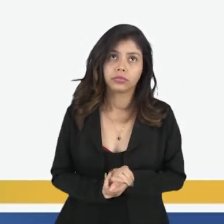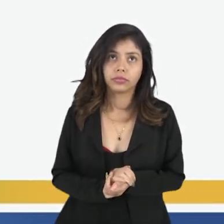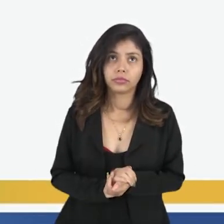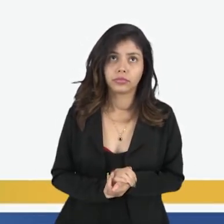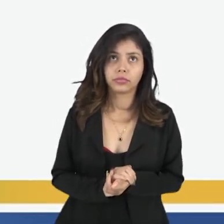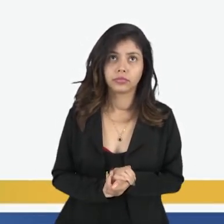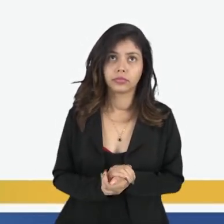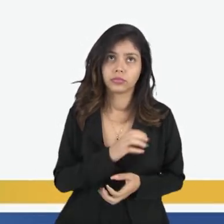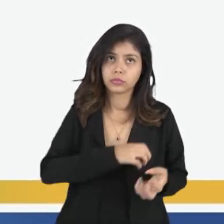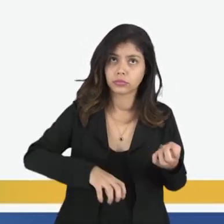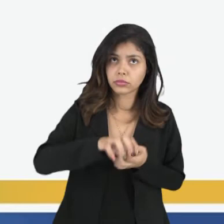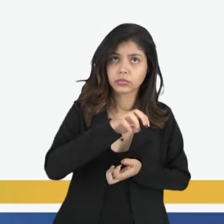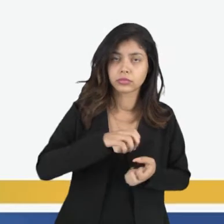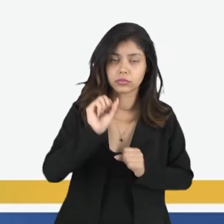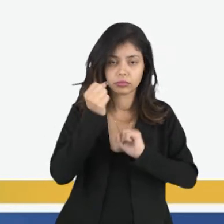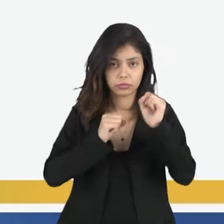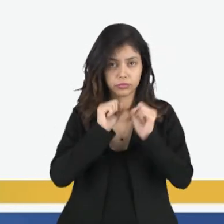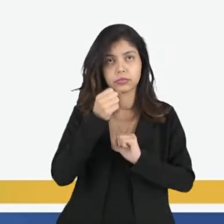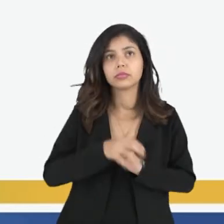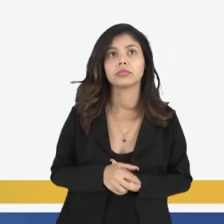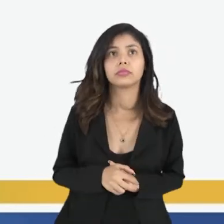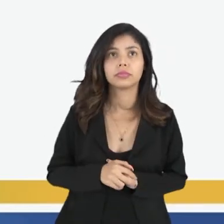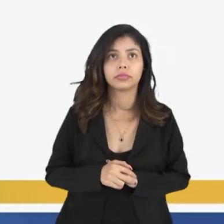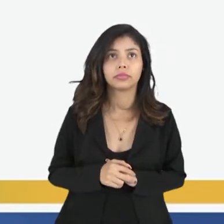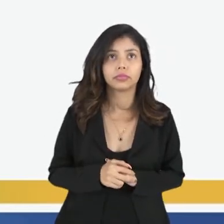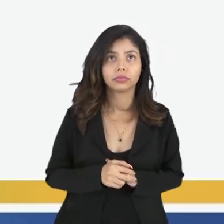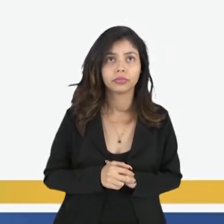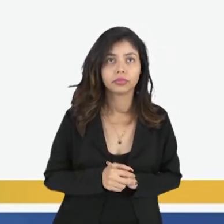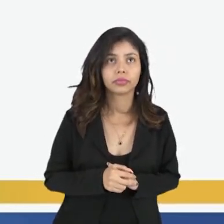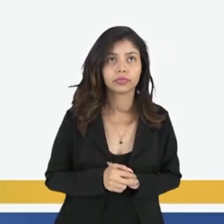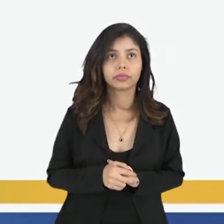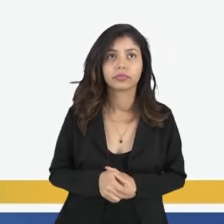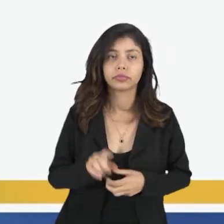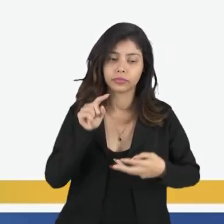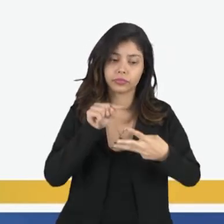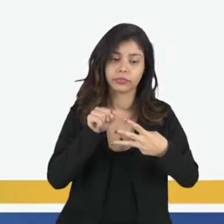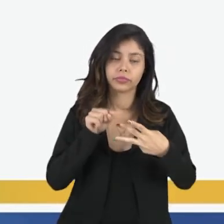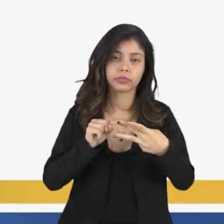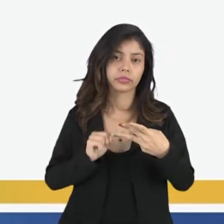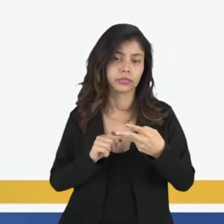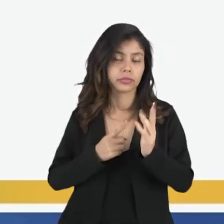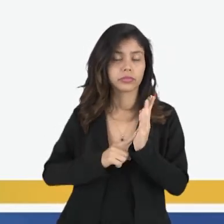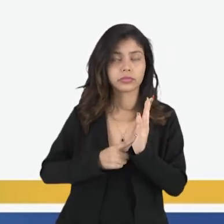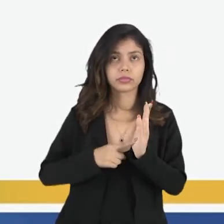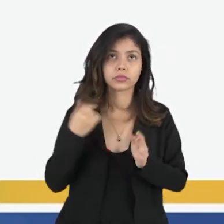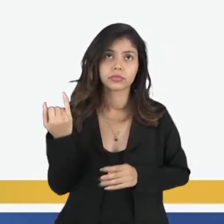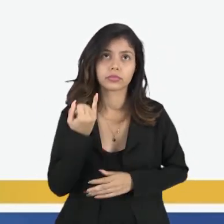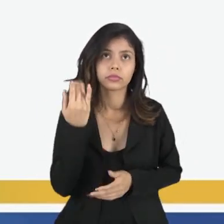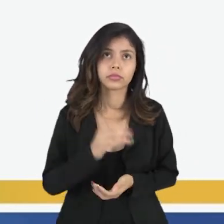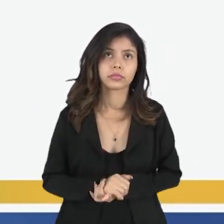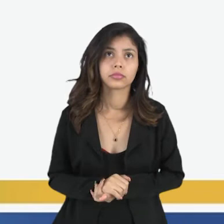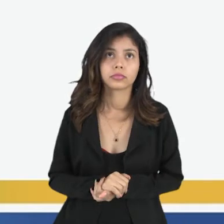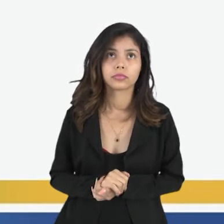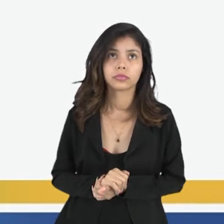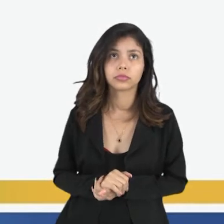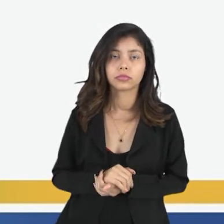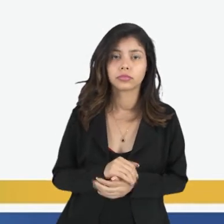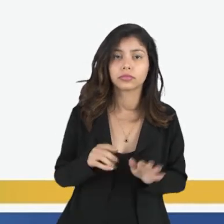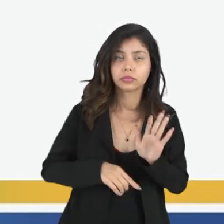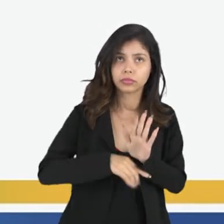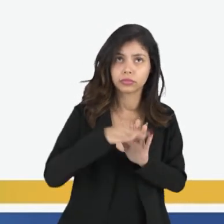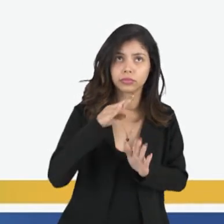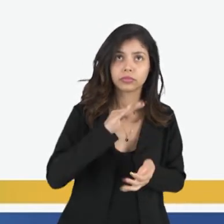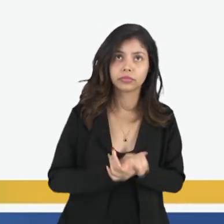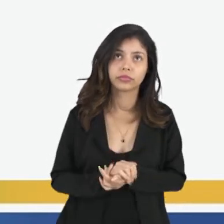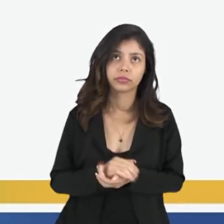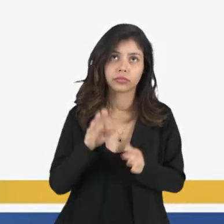máquina térmica e a Revolução Industrial. Nós trouxemos aqui 3 pontos principais. A primeira dela é a máquina térmica, são